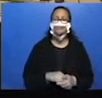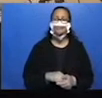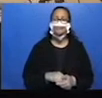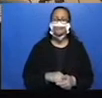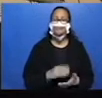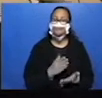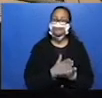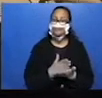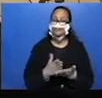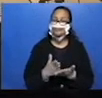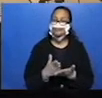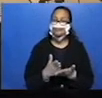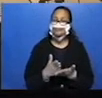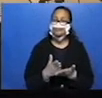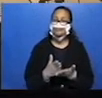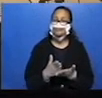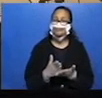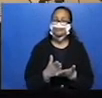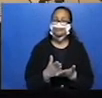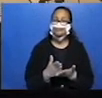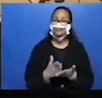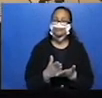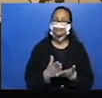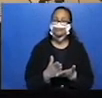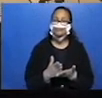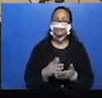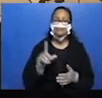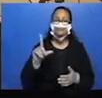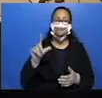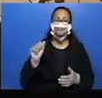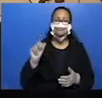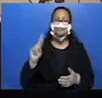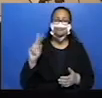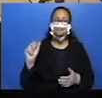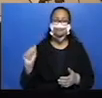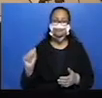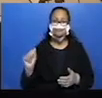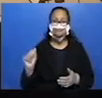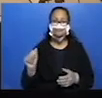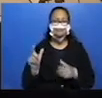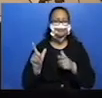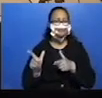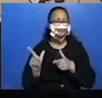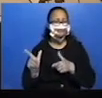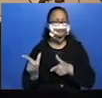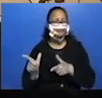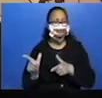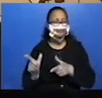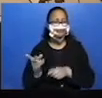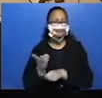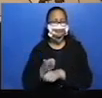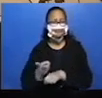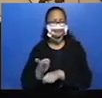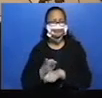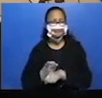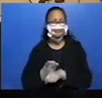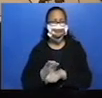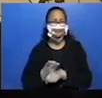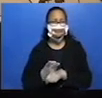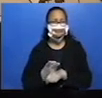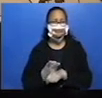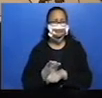Vamos começar? Eu sou a Lara Croft, sou caçadora de tesouros, vou acompanhar você nessa aula